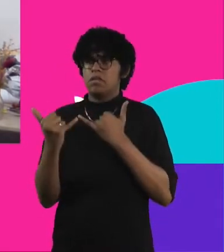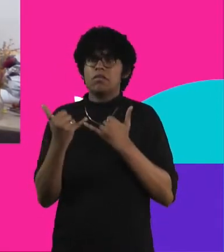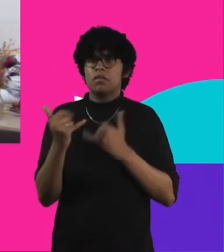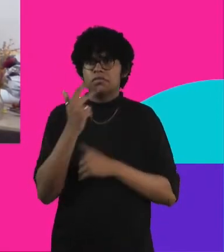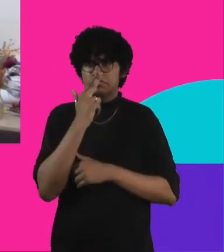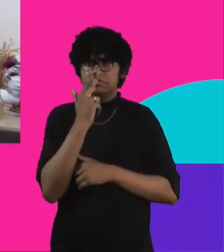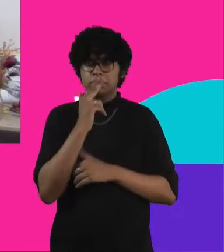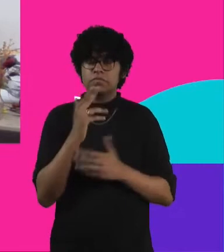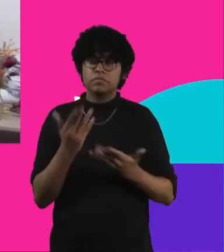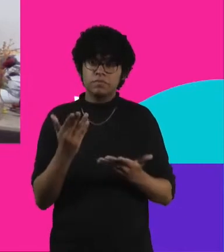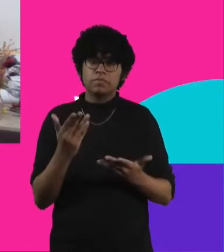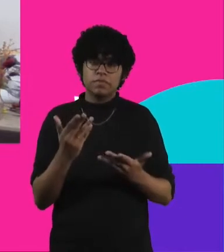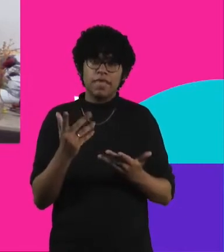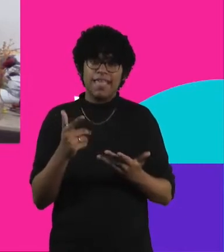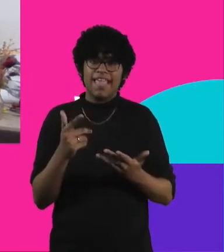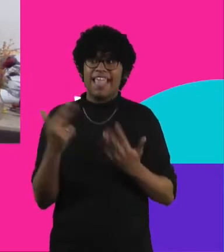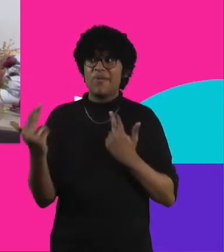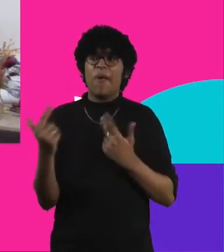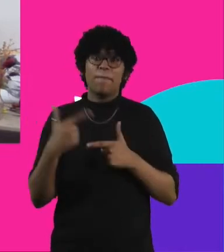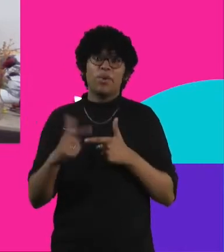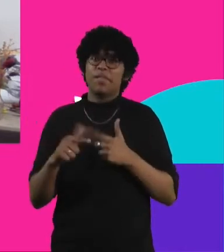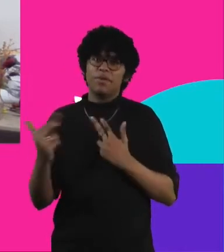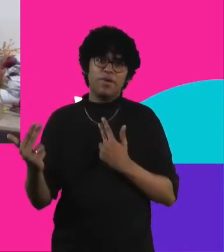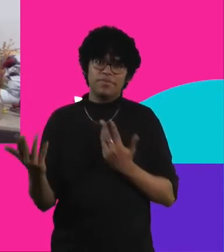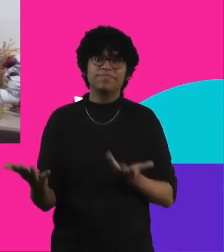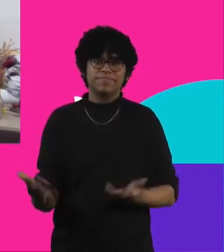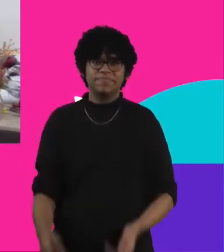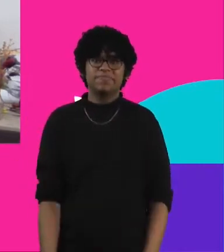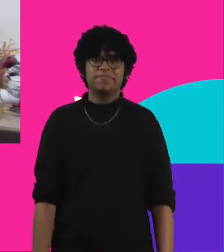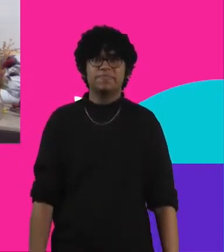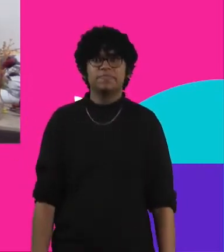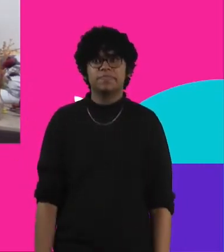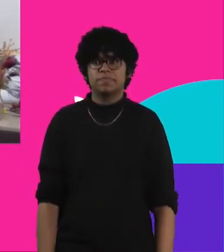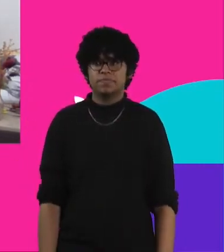que os dramas, vamos dizer assim, são muito parecidos.